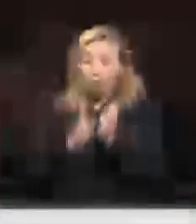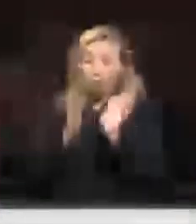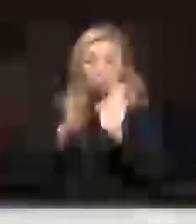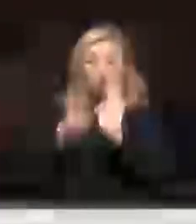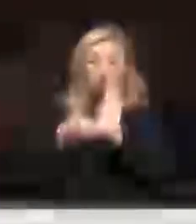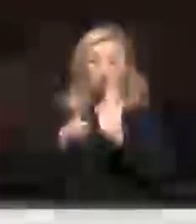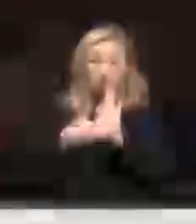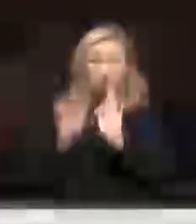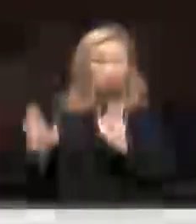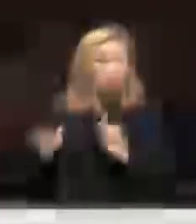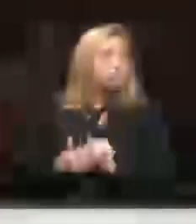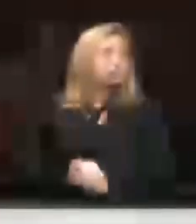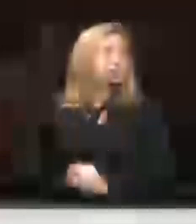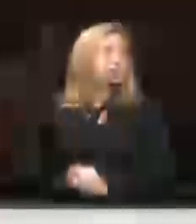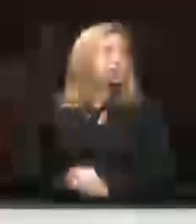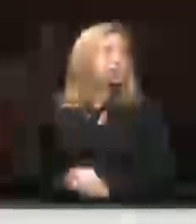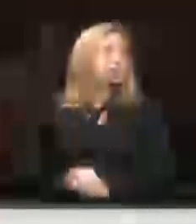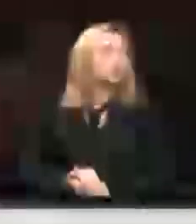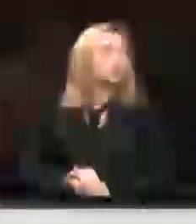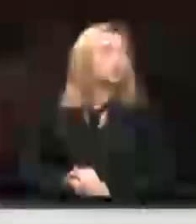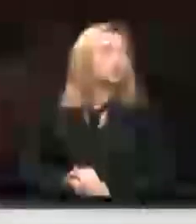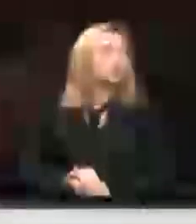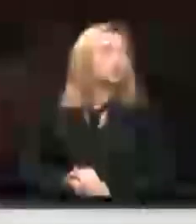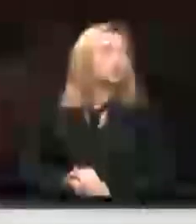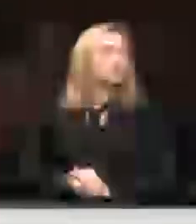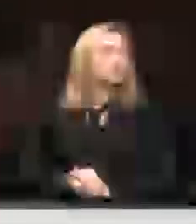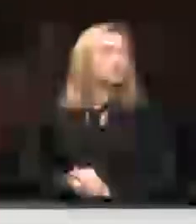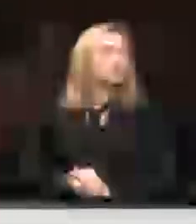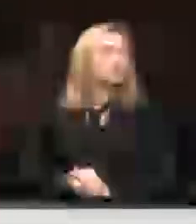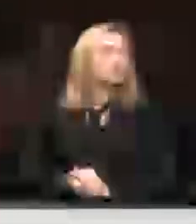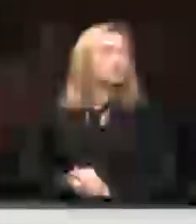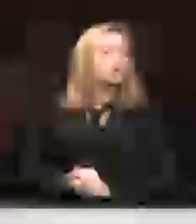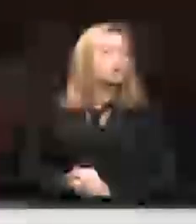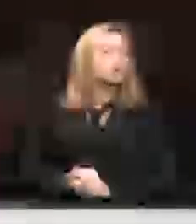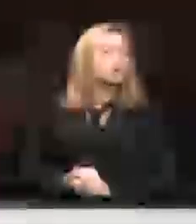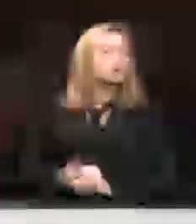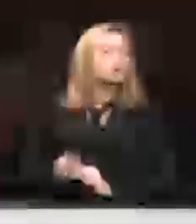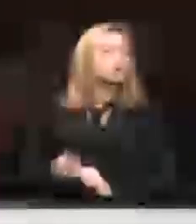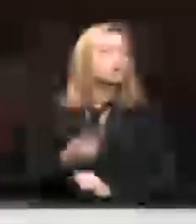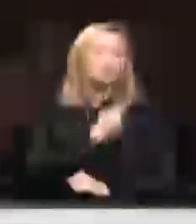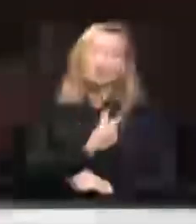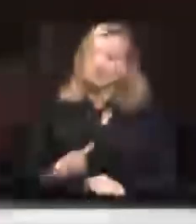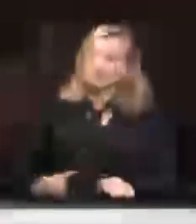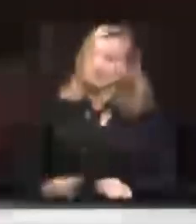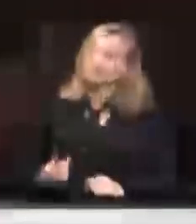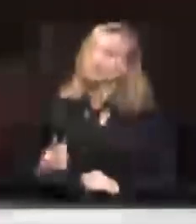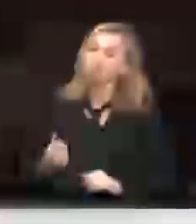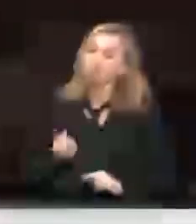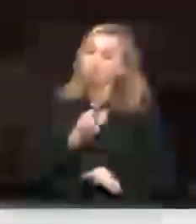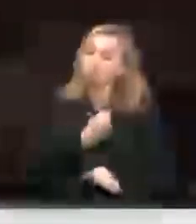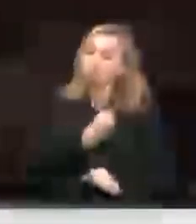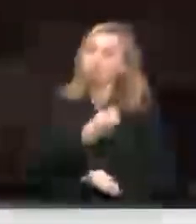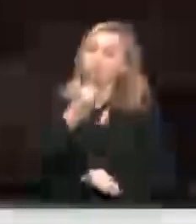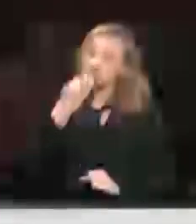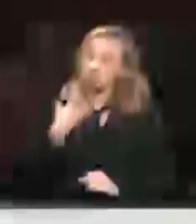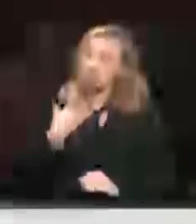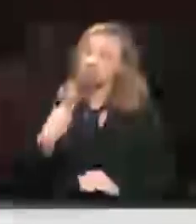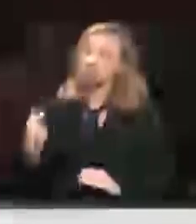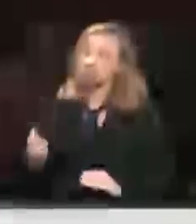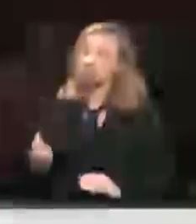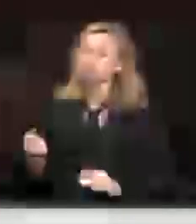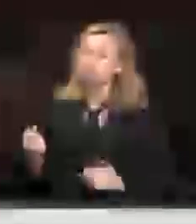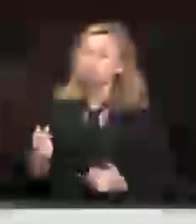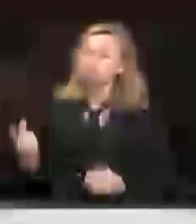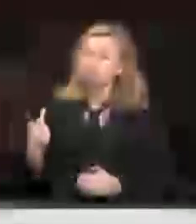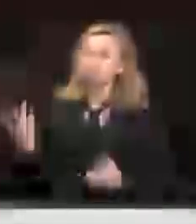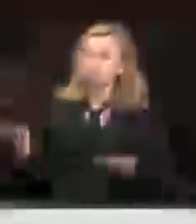adversário, o deputado Jair Bittencourt, saiu vitorioso. Então, nos cabe agora acatar a